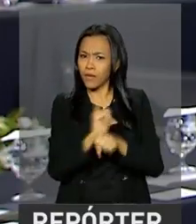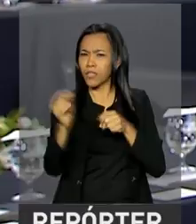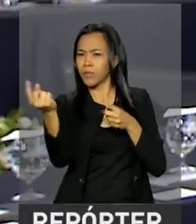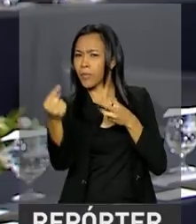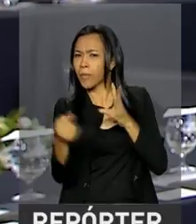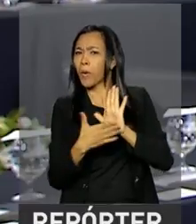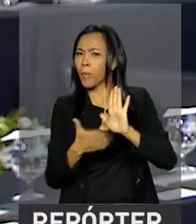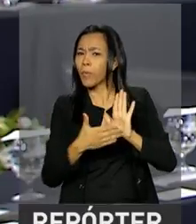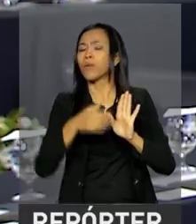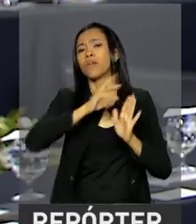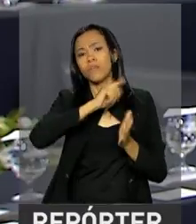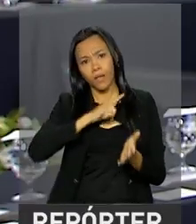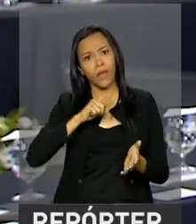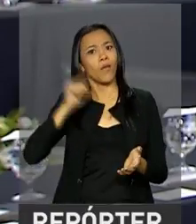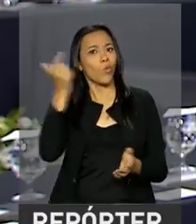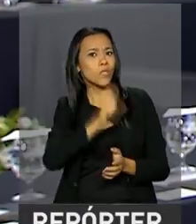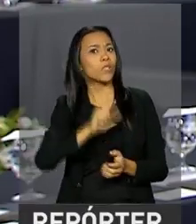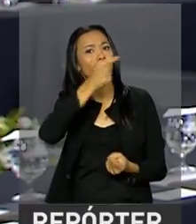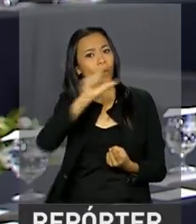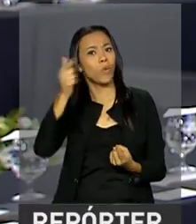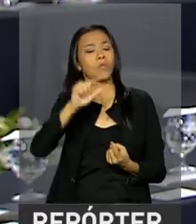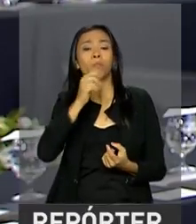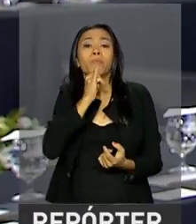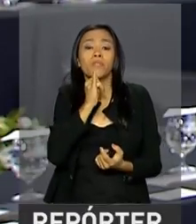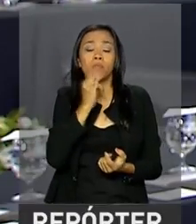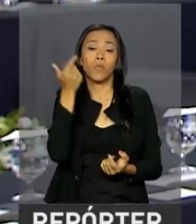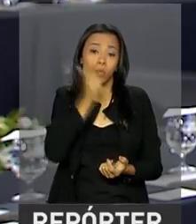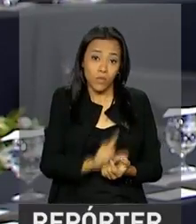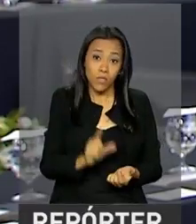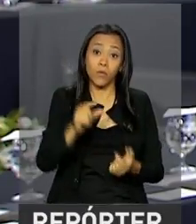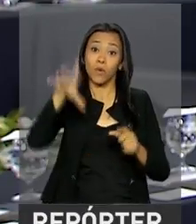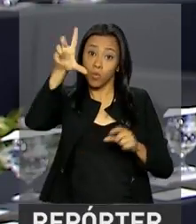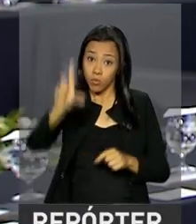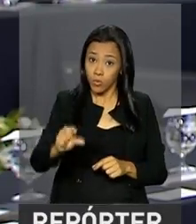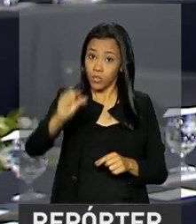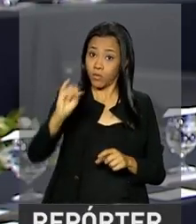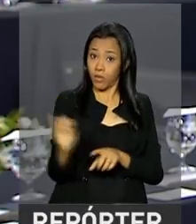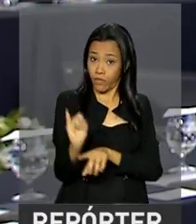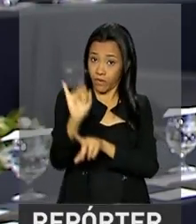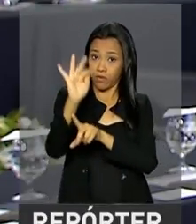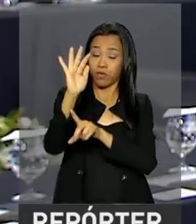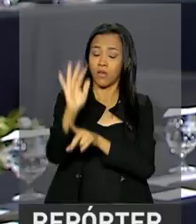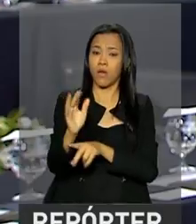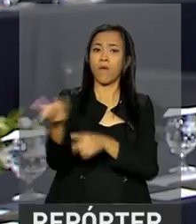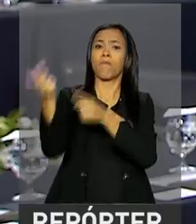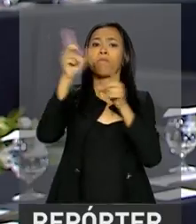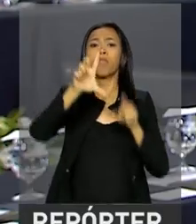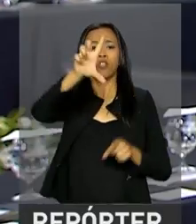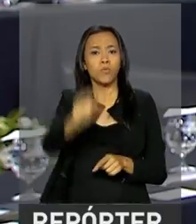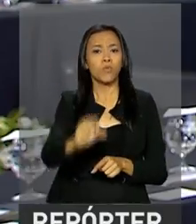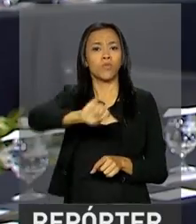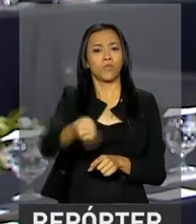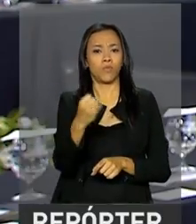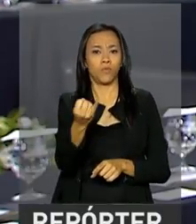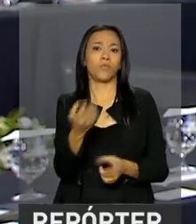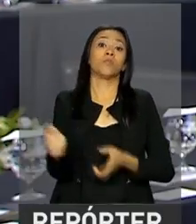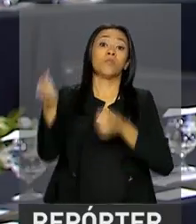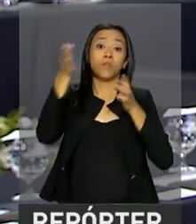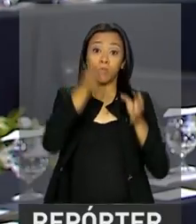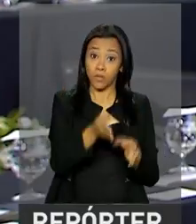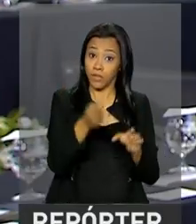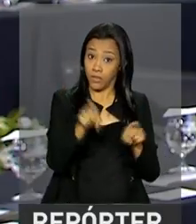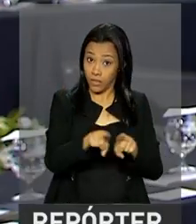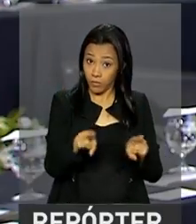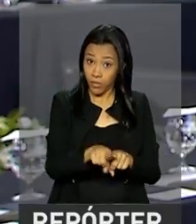já alcançou alguns resultados positivos, como, por exemplo, a queda da inflação, a queda dos juros e a queda também no